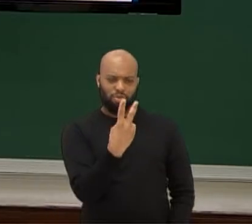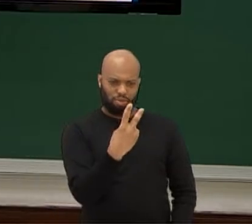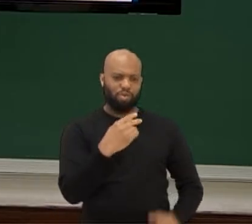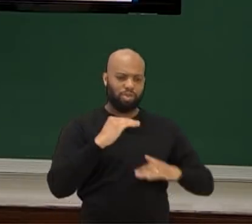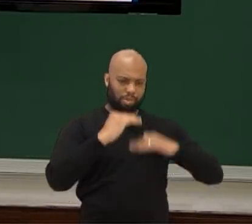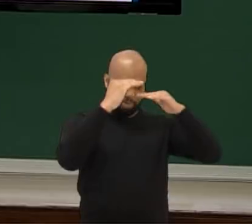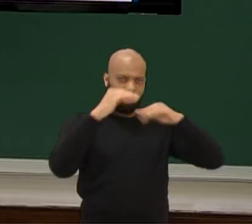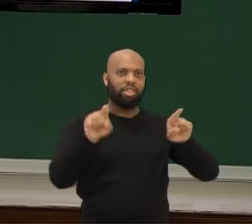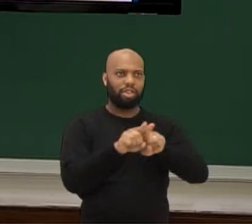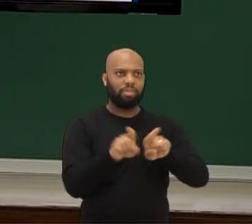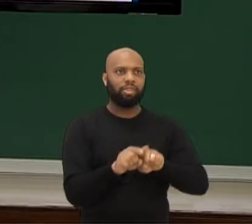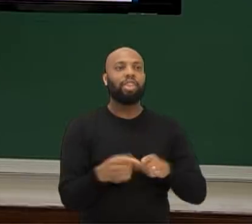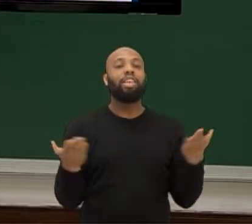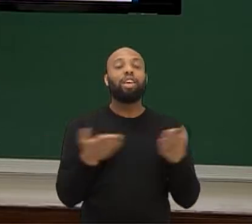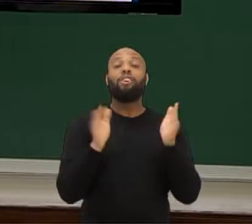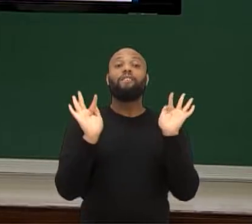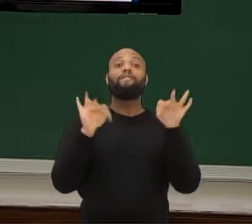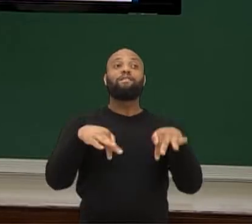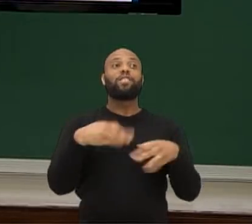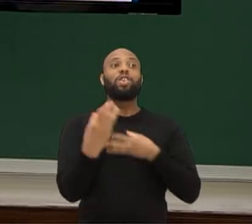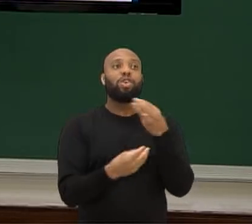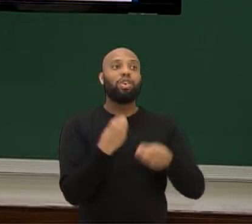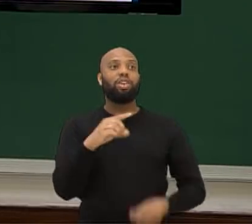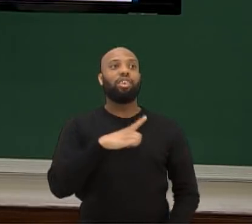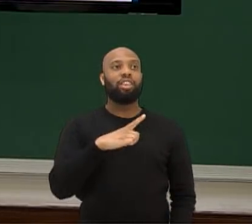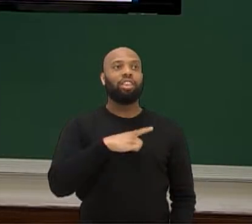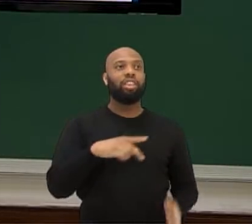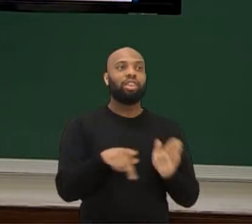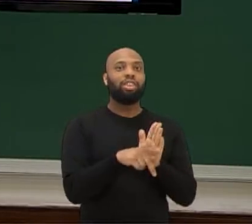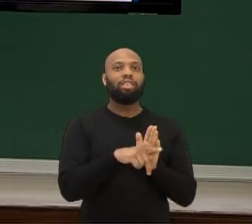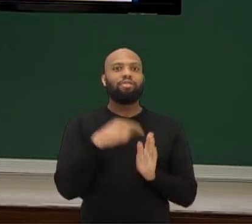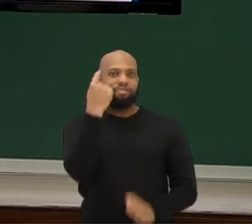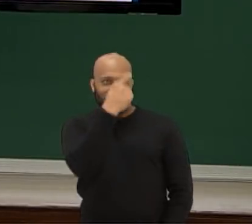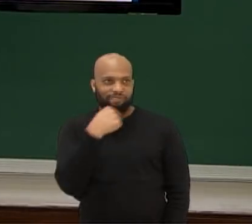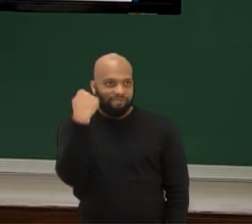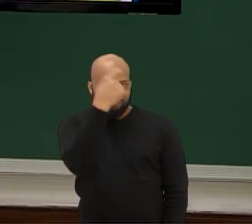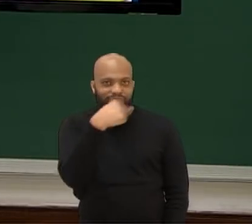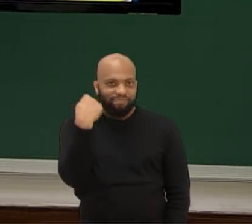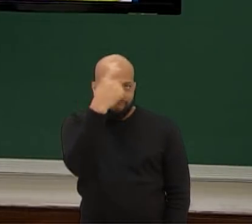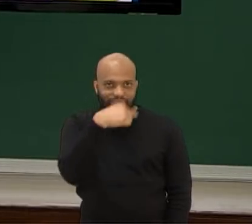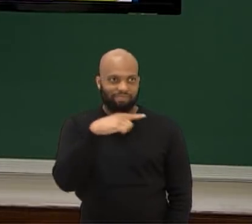aqui também. E por fim, nós temos aqui a parte da